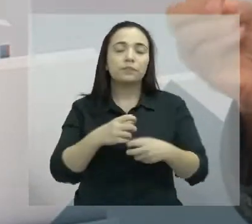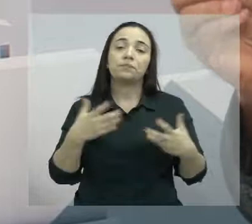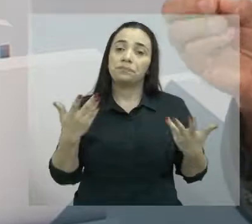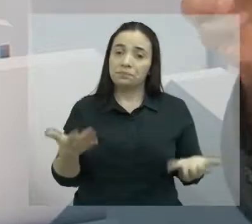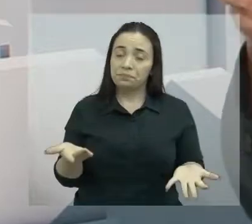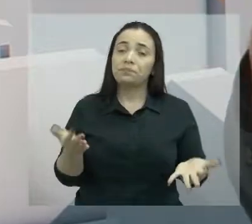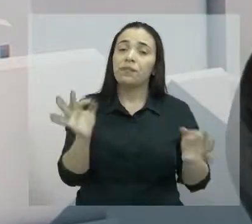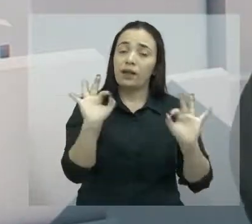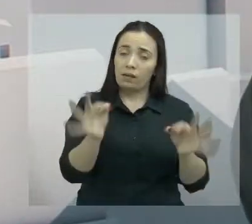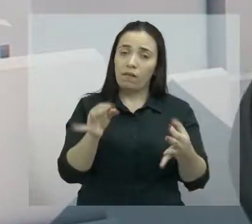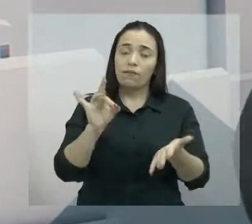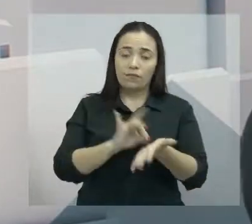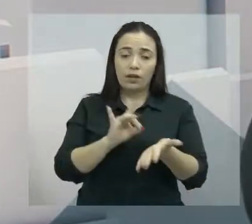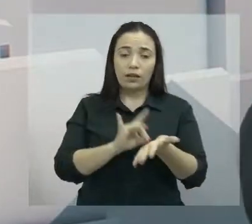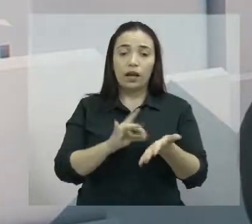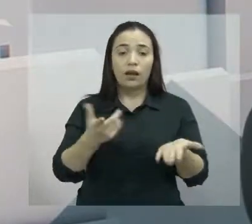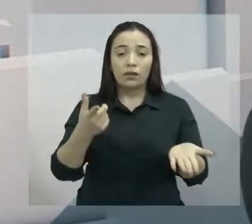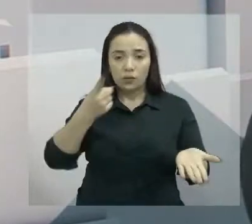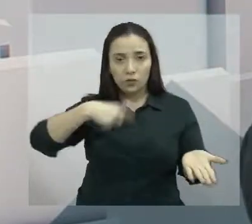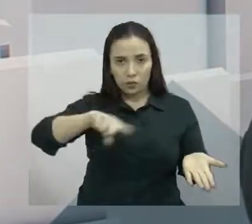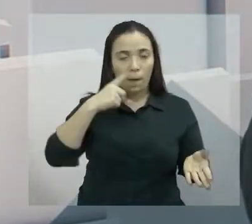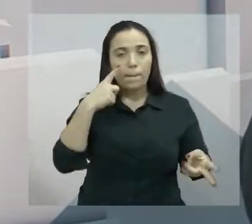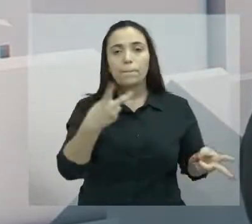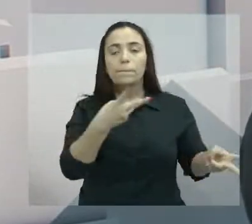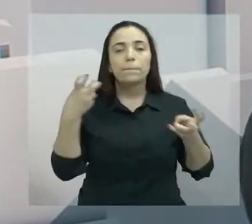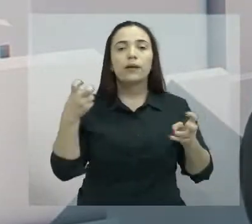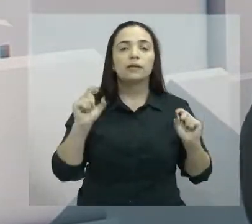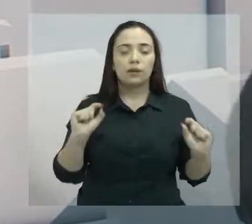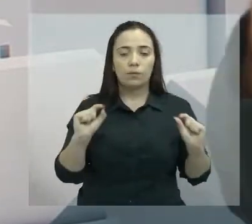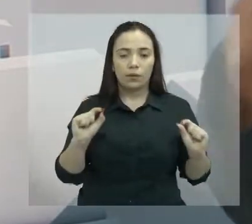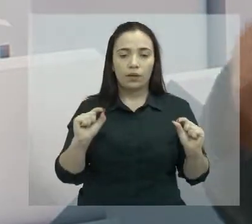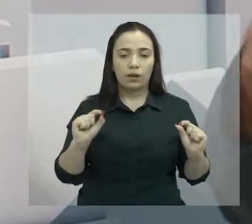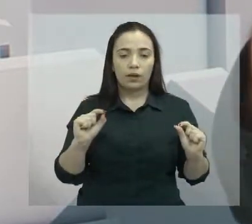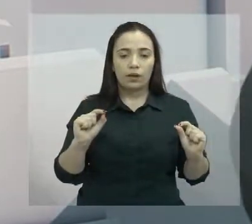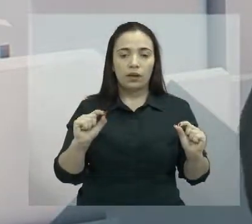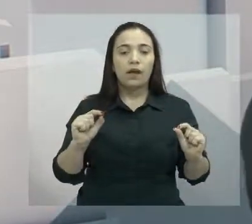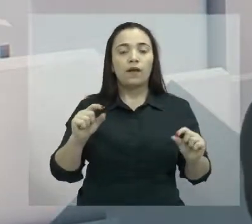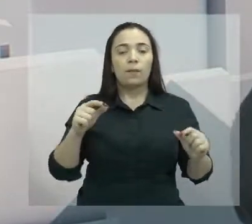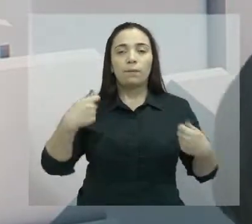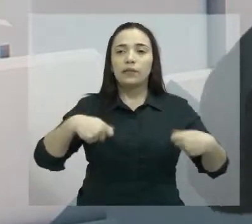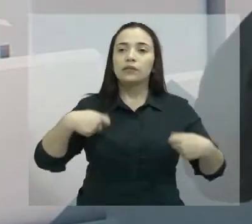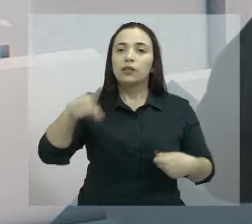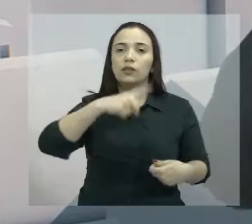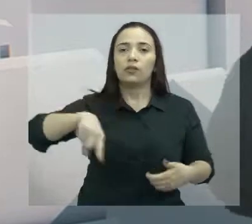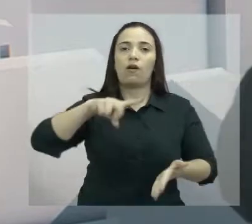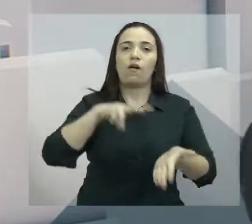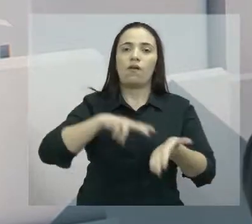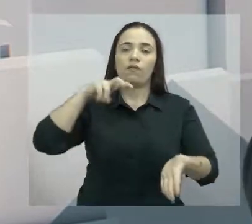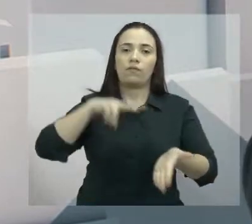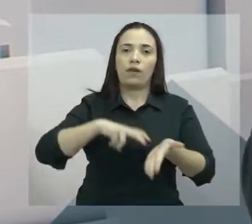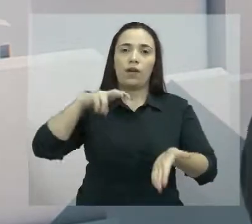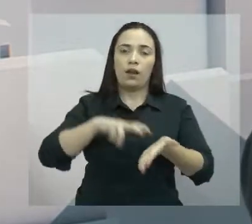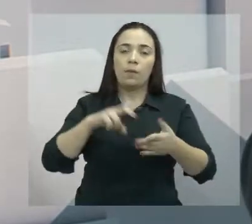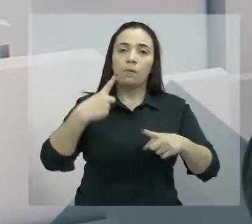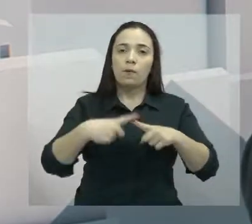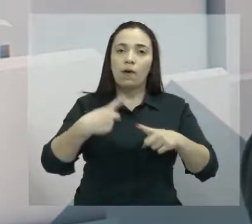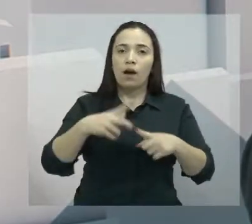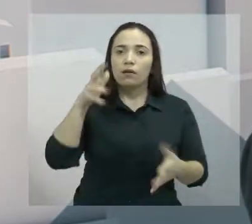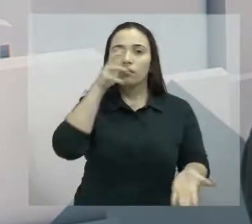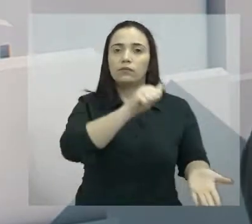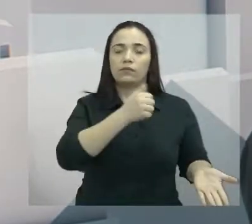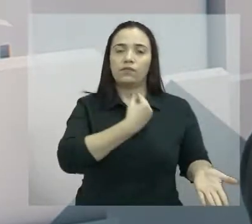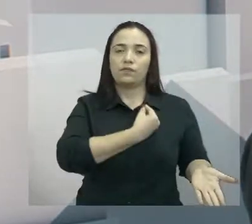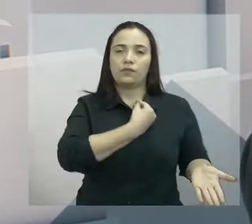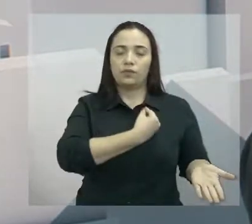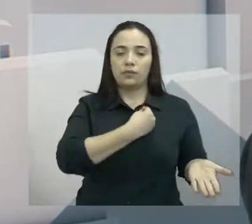aí, né, já é suficiente para haver, né, não comemoração, mas para nós